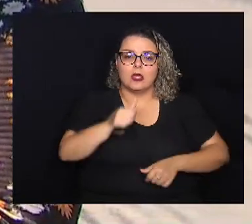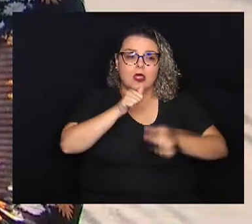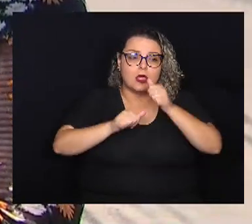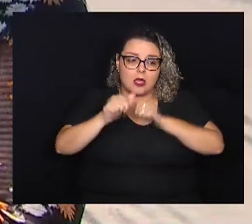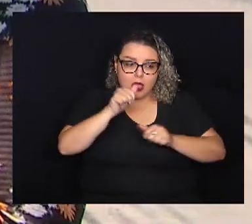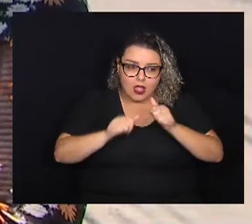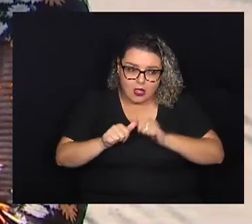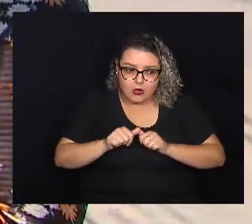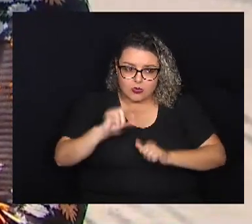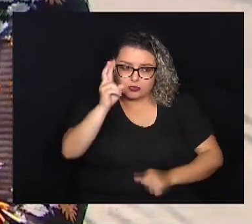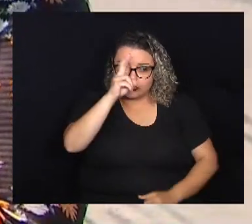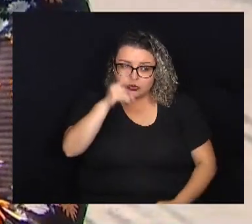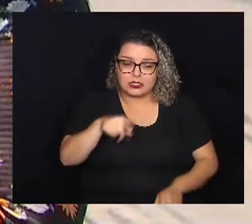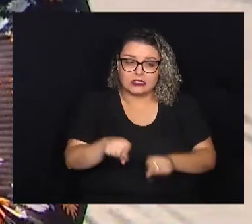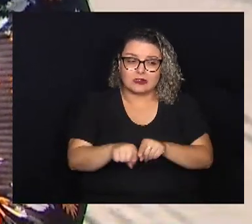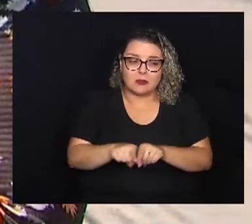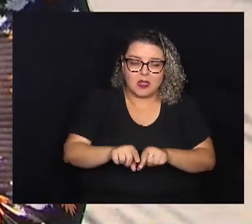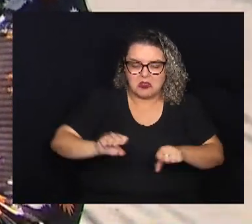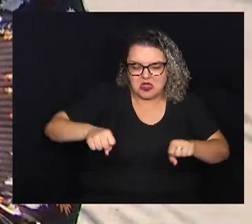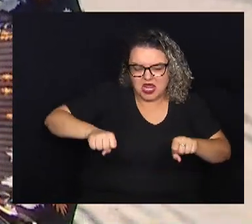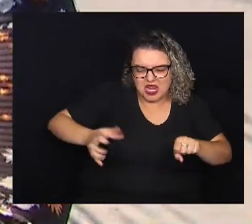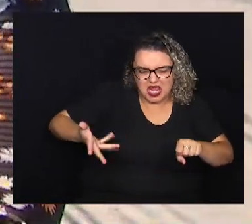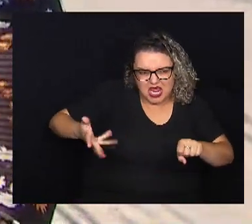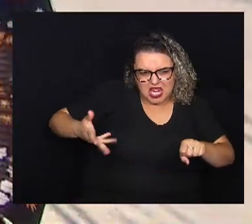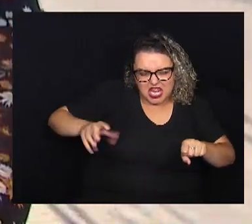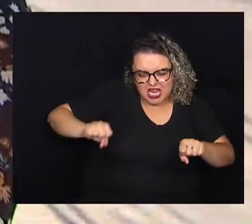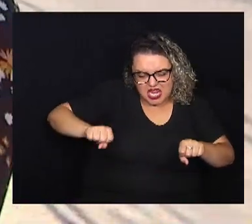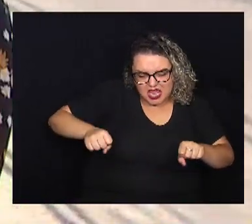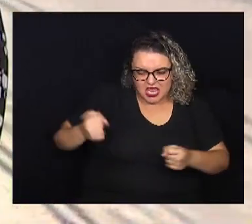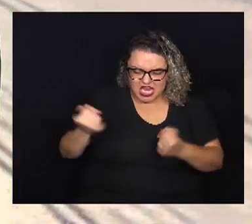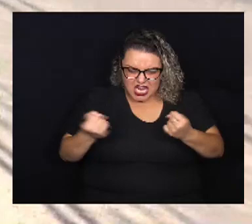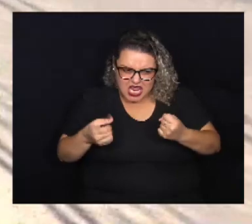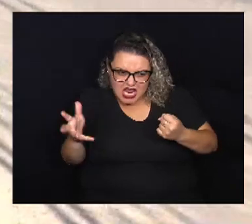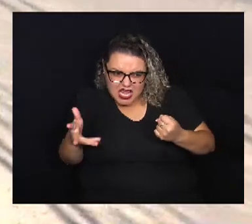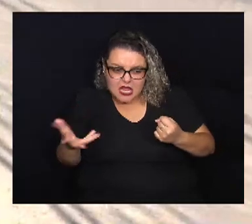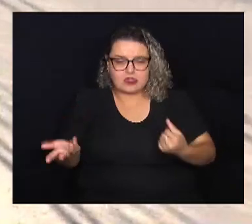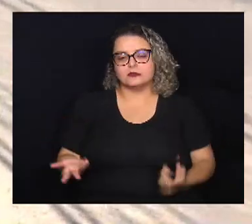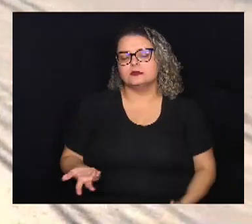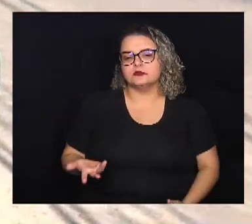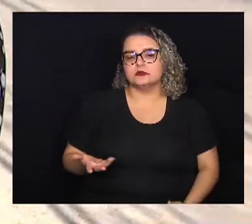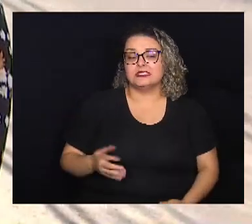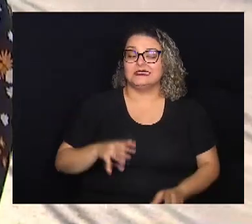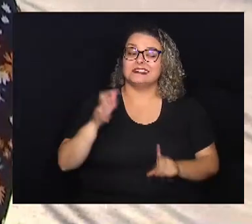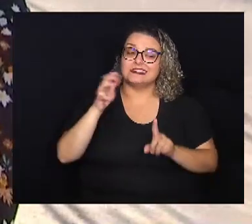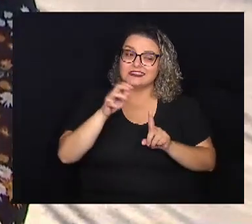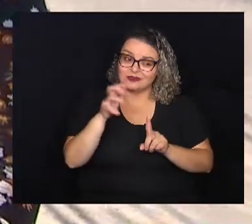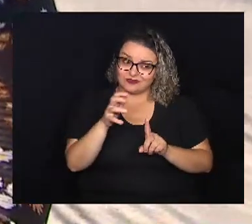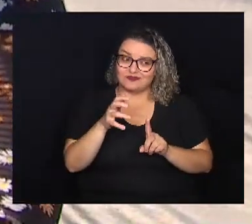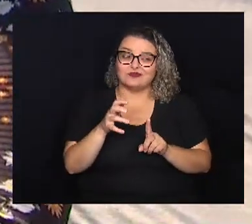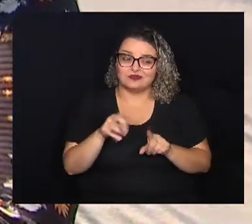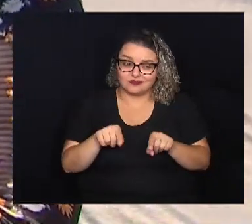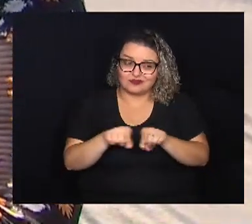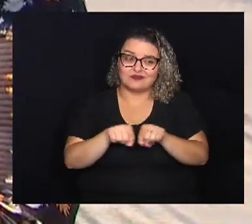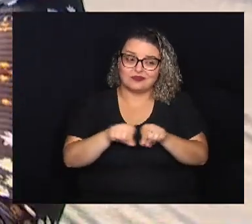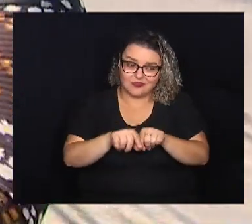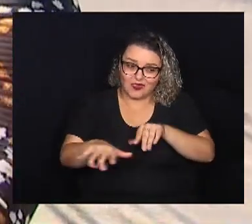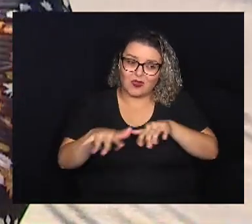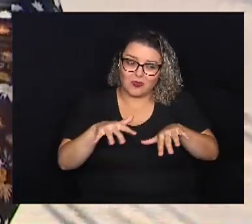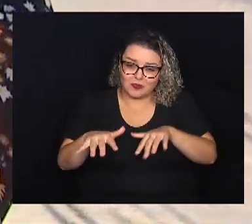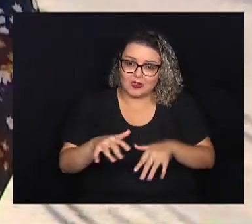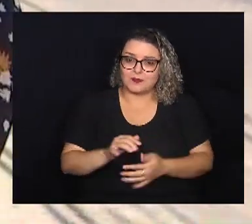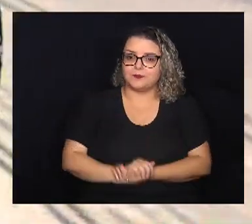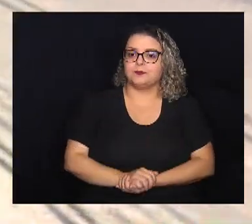velocidade, né? Esses fatores influenciam e muito na questão mobilidade?